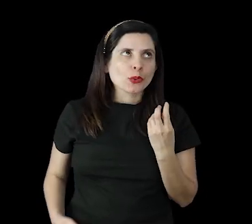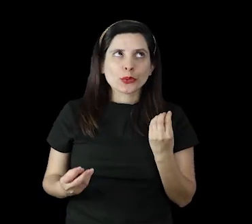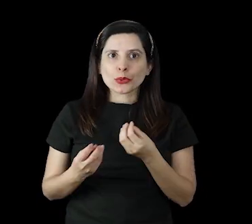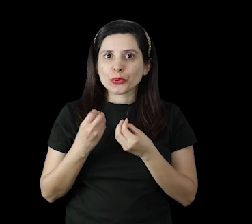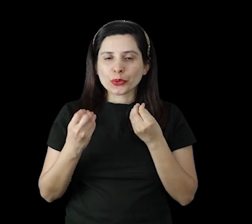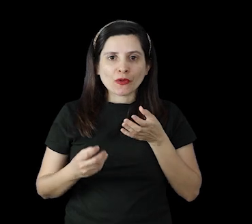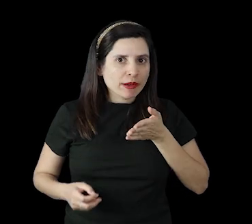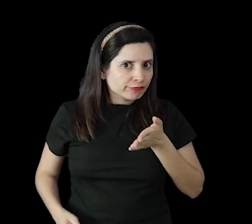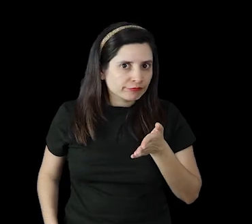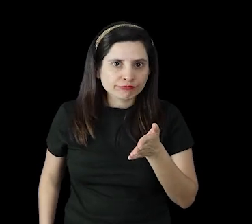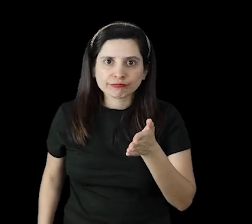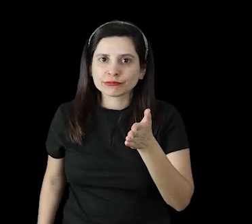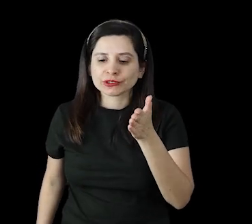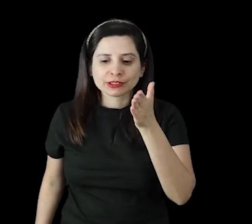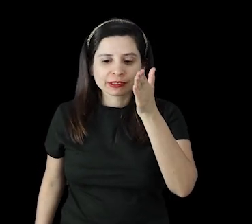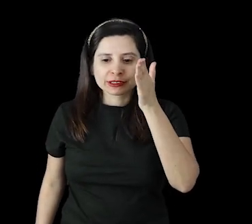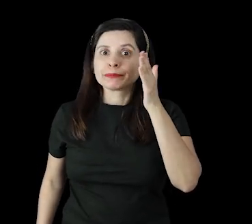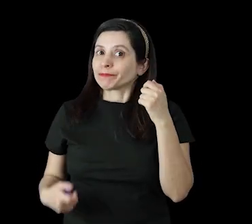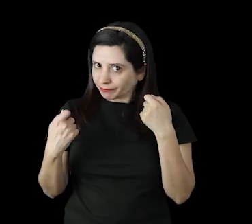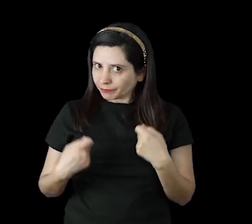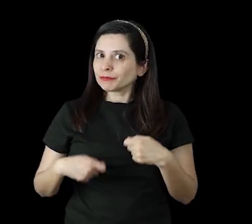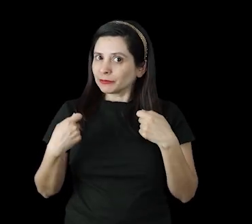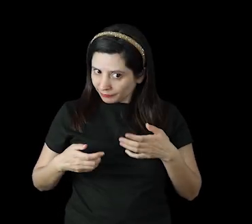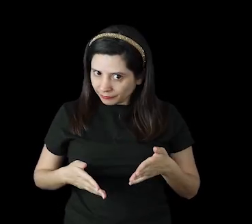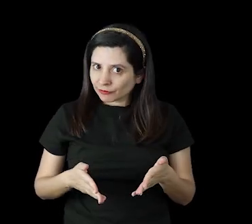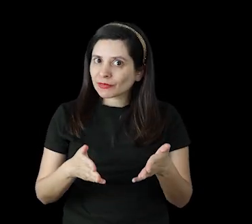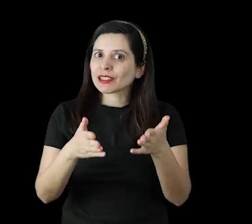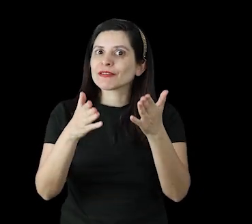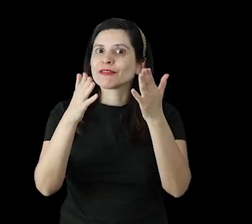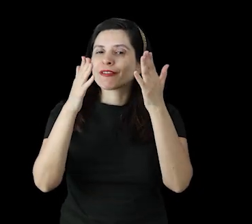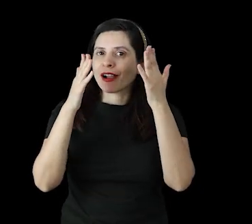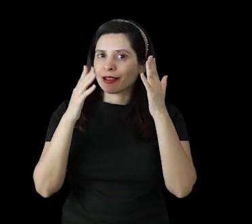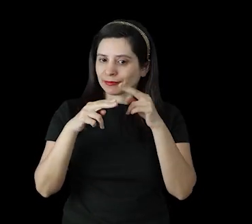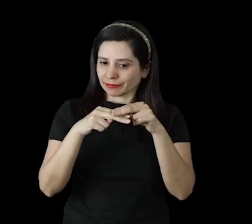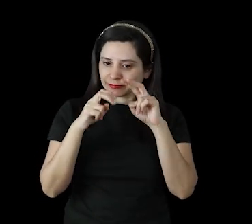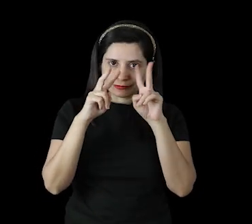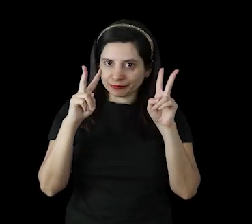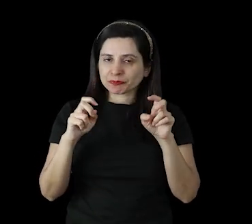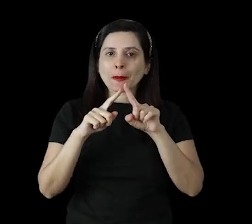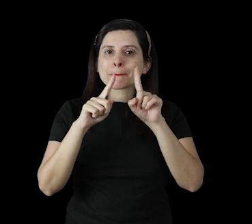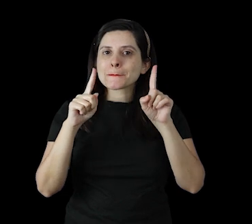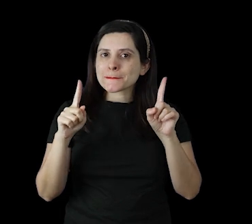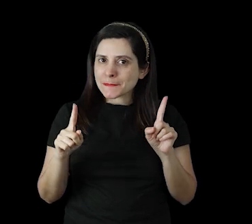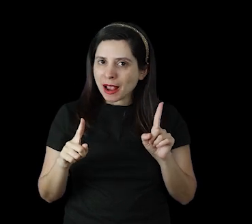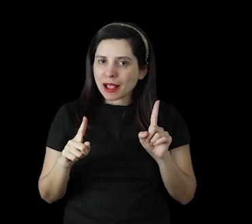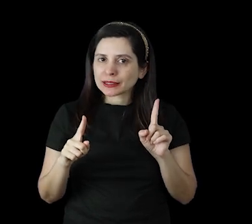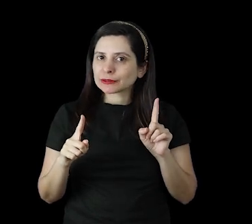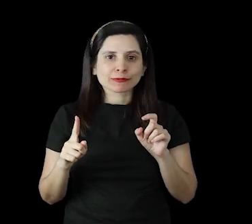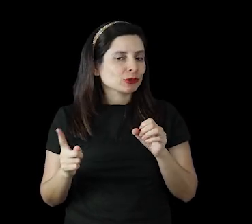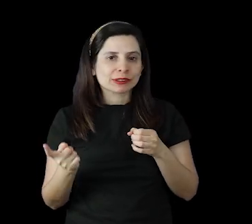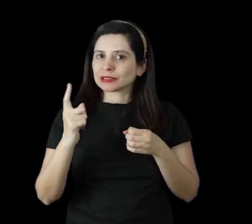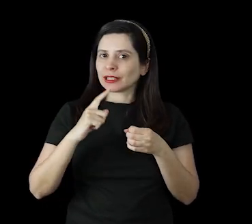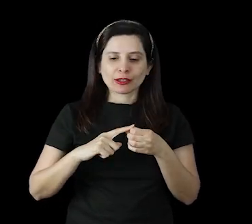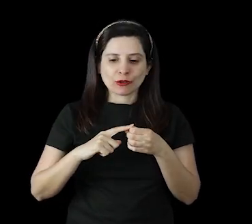vai numa direção que você precise que ele vá, né, em função da temática, mas o ponto sem retorno é mais do que